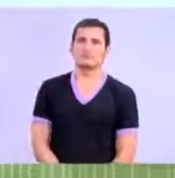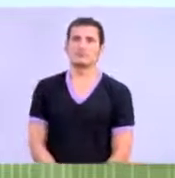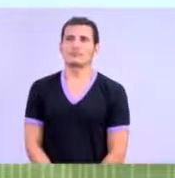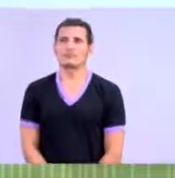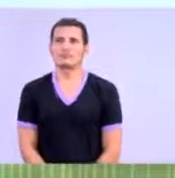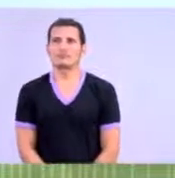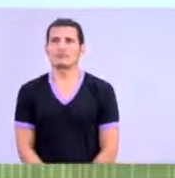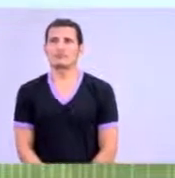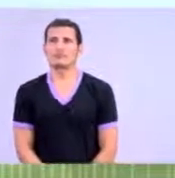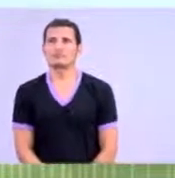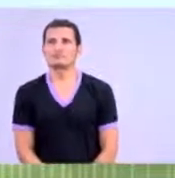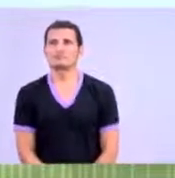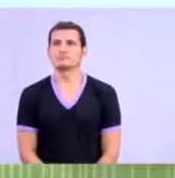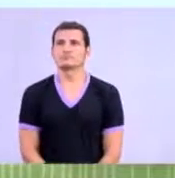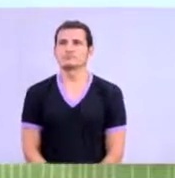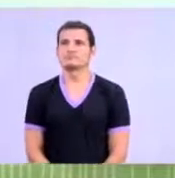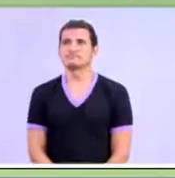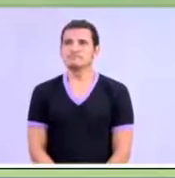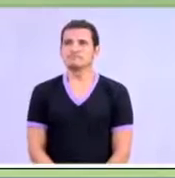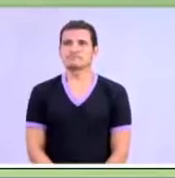ainda. Então, olha aqui,